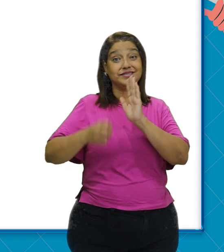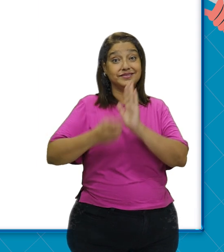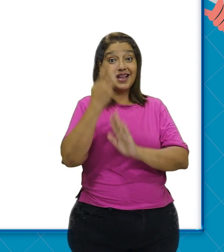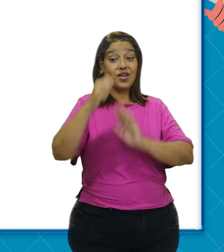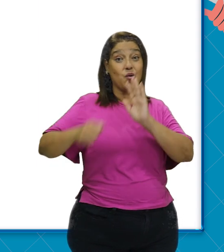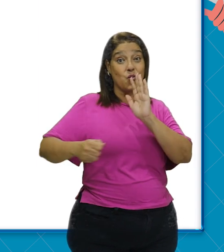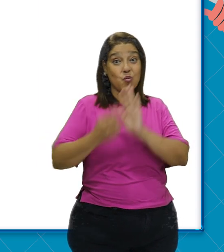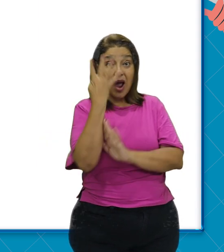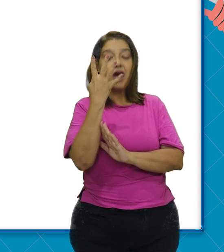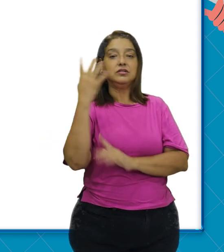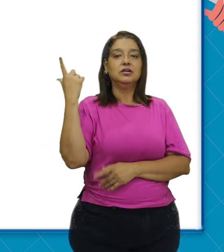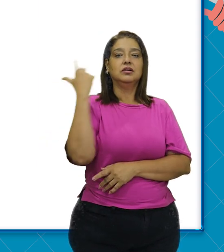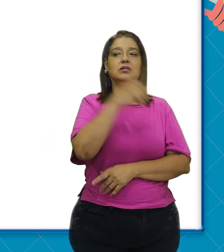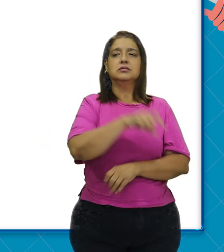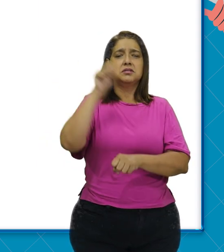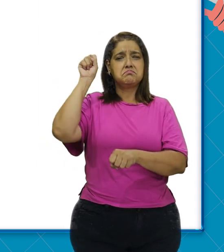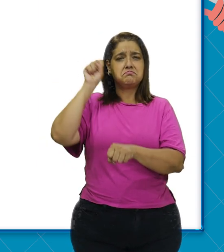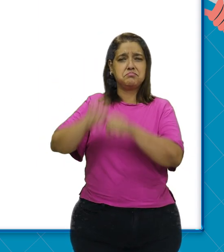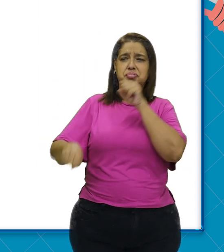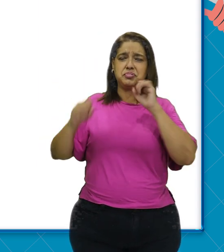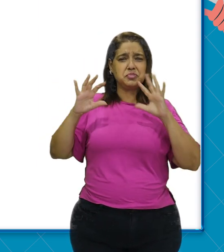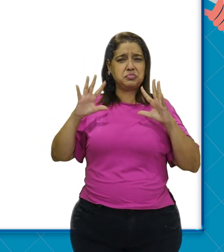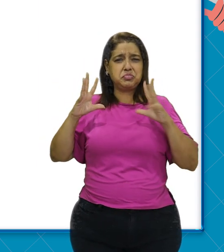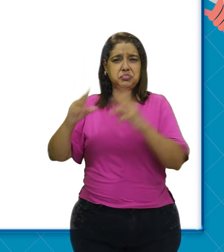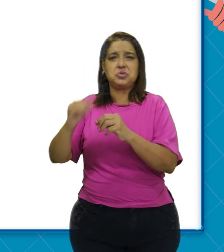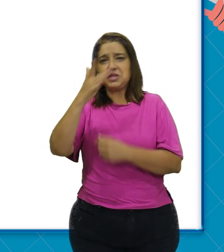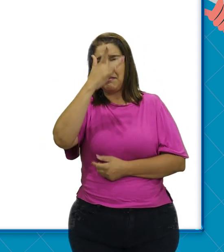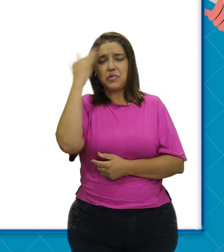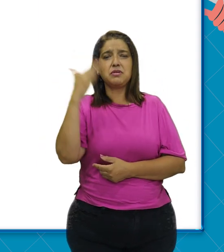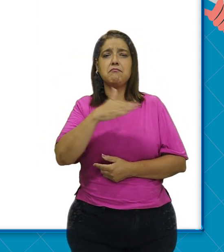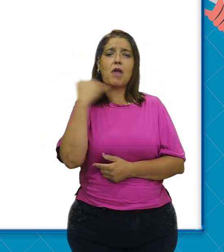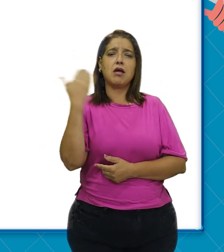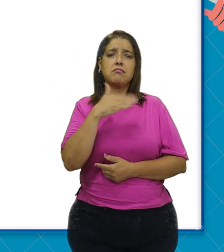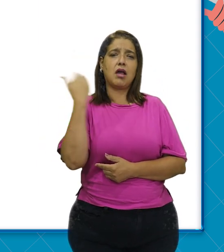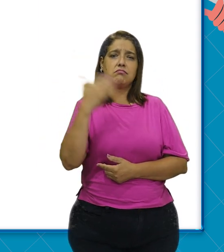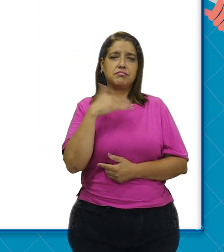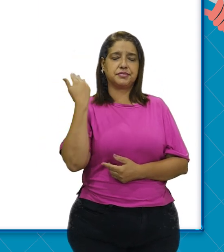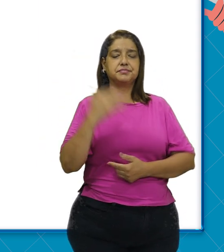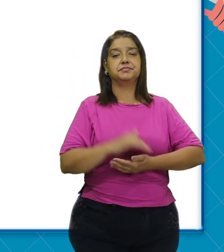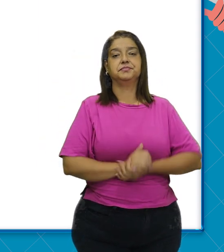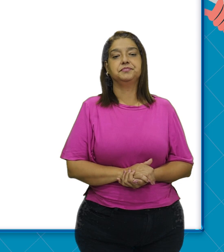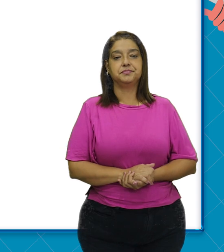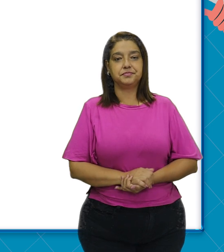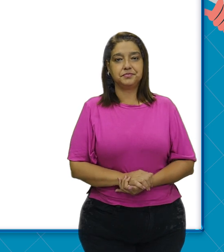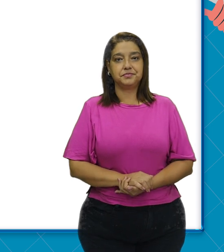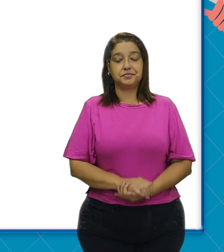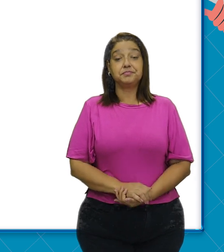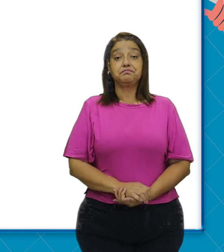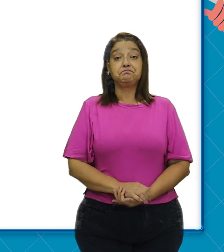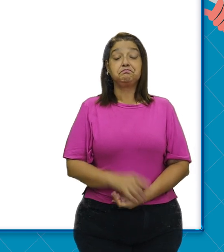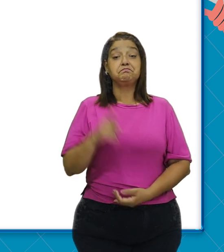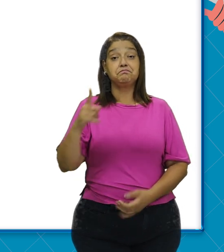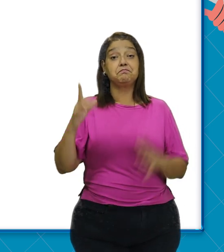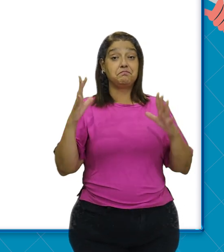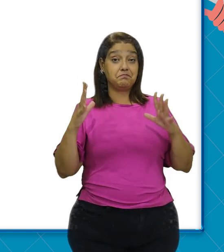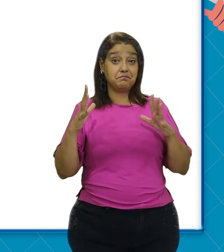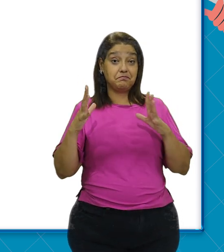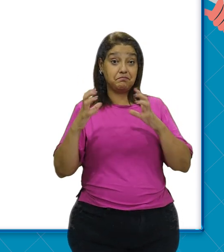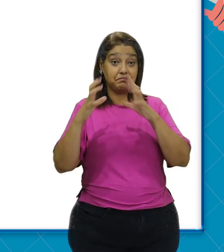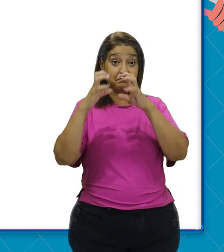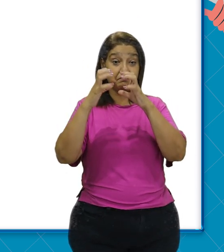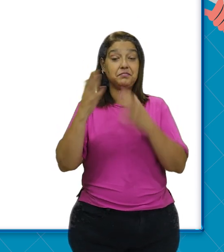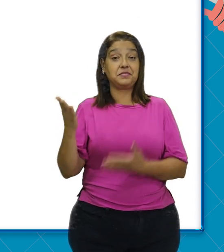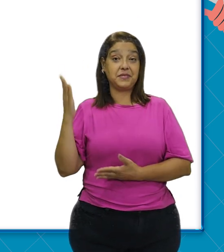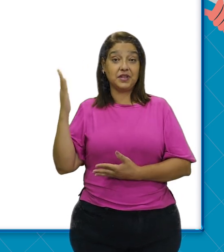destruíram totalmente a comunidade, executando a maior parte dos integrantes de Belo Monte. Esse conflito foi retratado